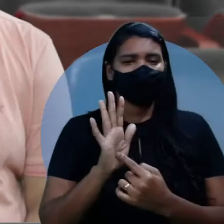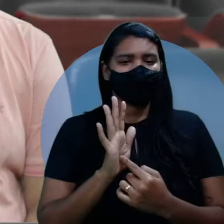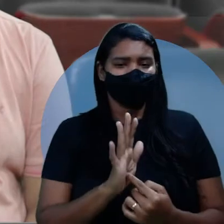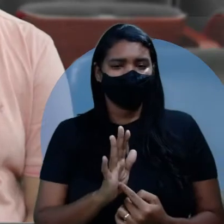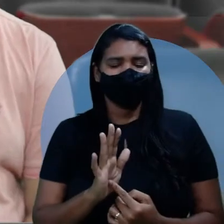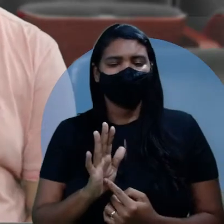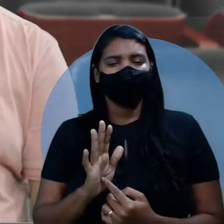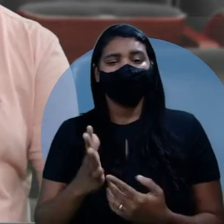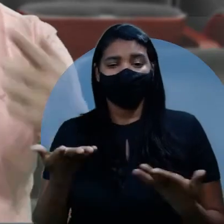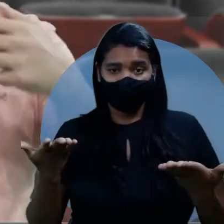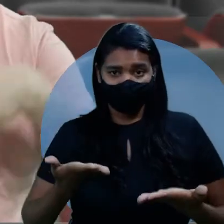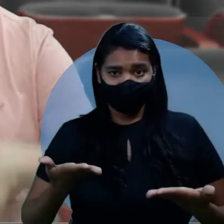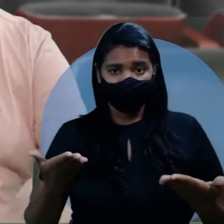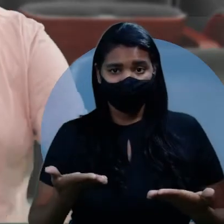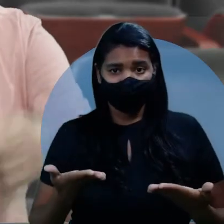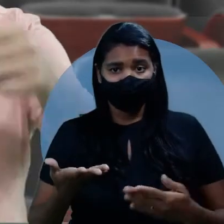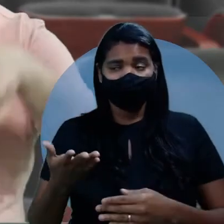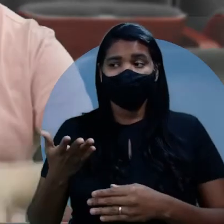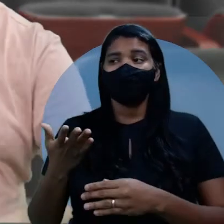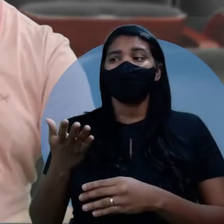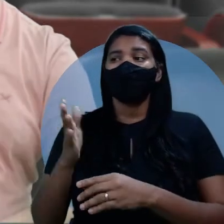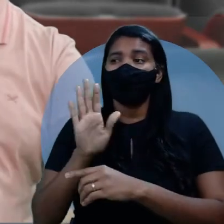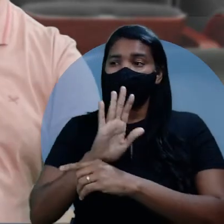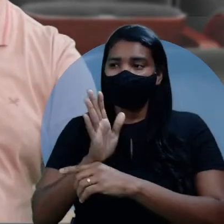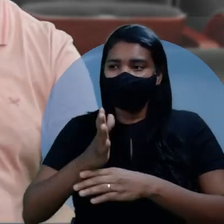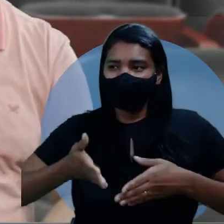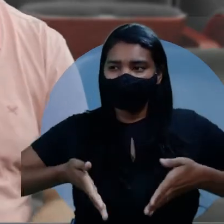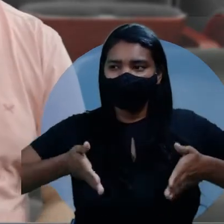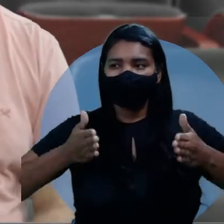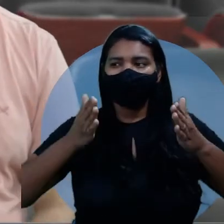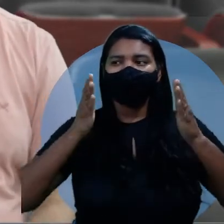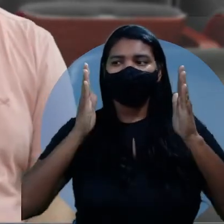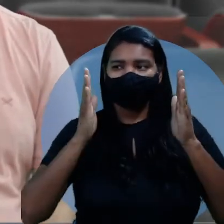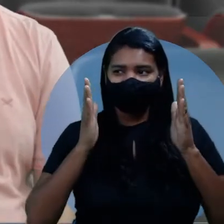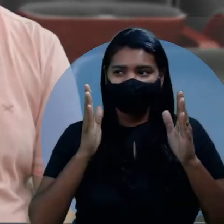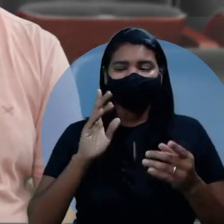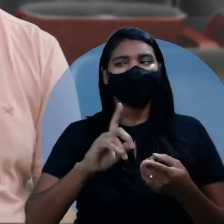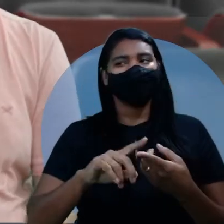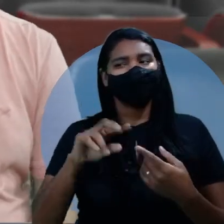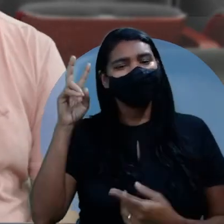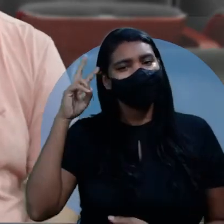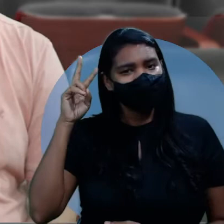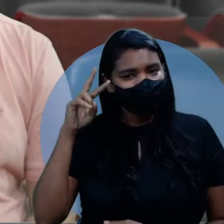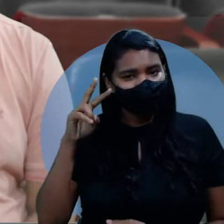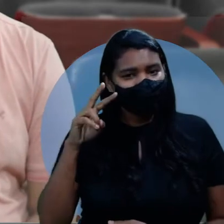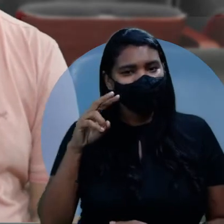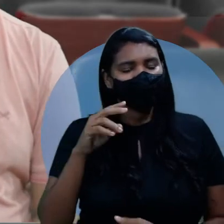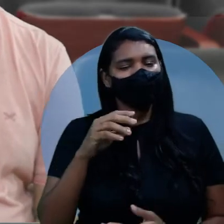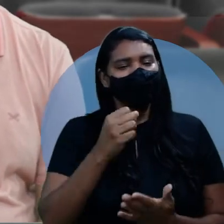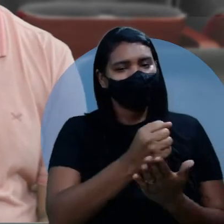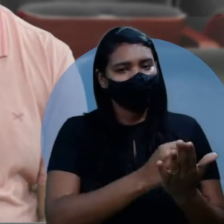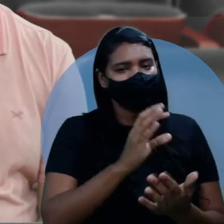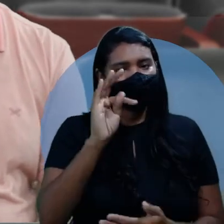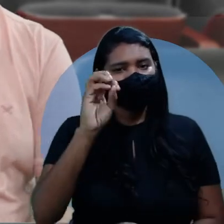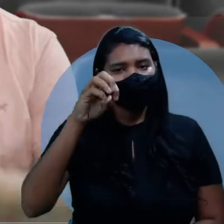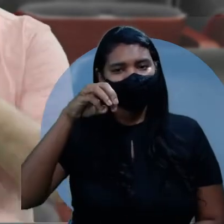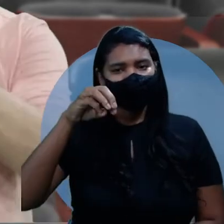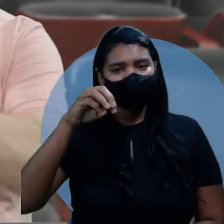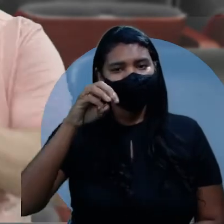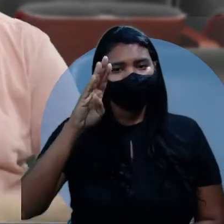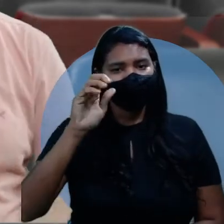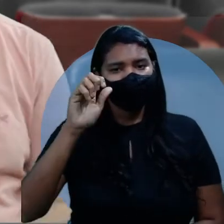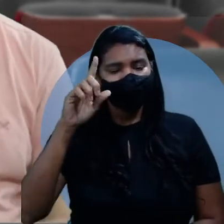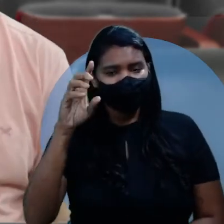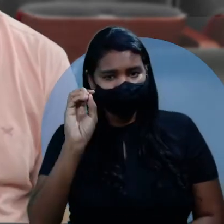tem um valor histórico e hoje o São Luís, o prédio... que também tem um valor histórico, foi tombado, né? Certo. E olha